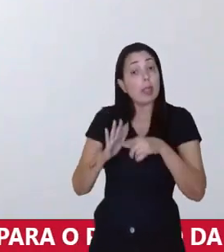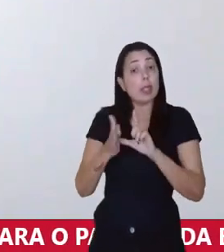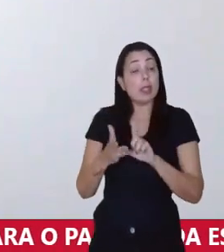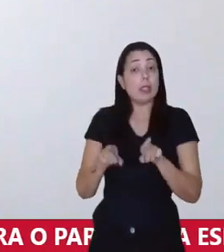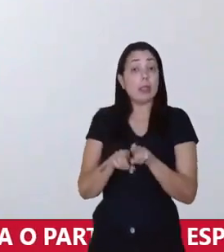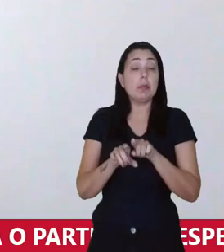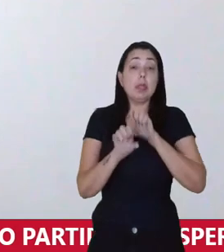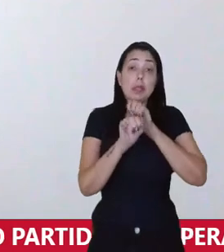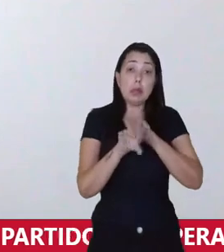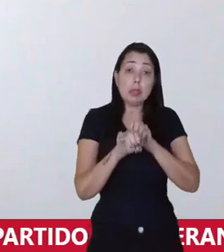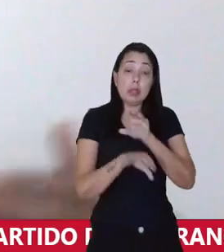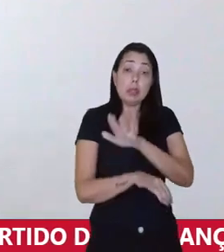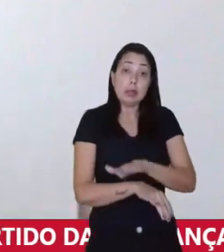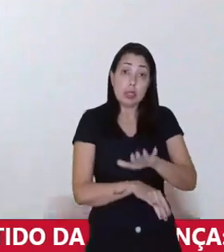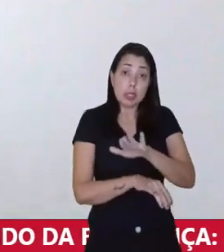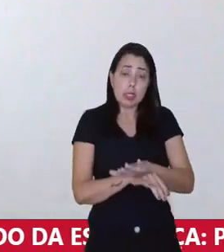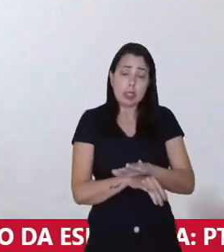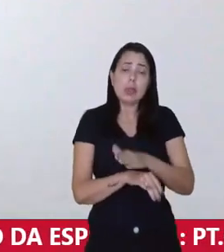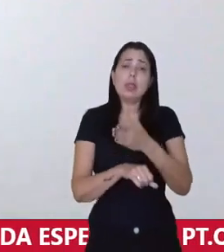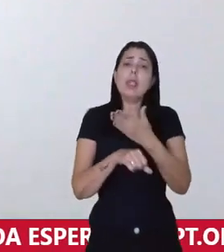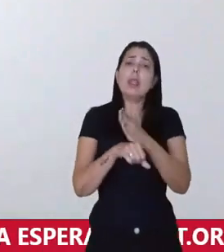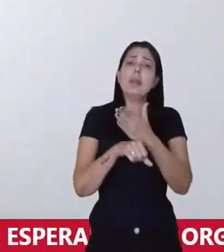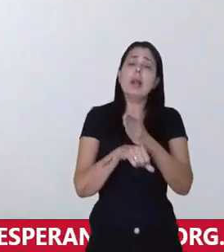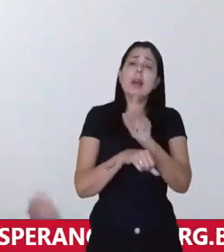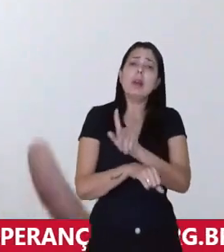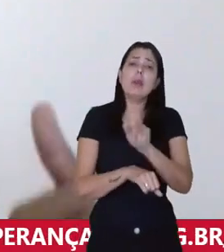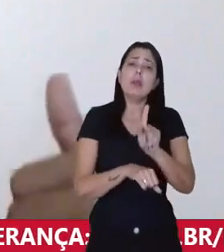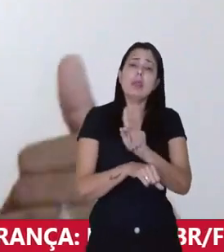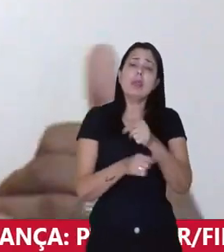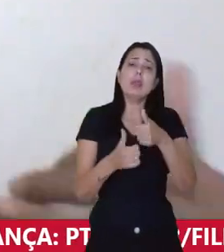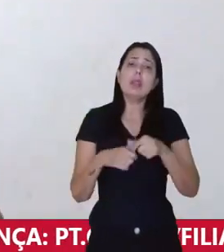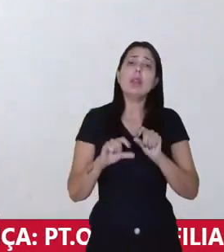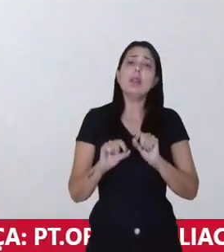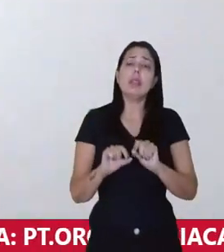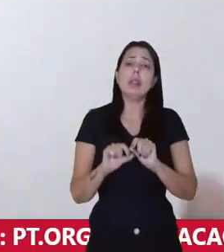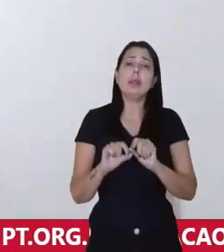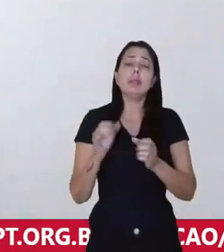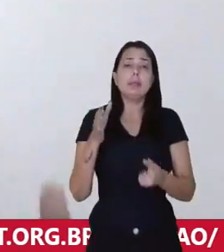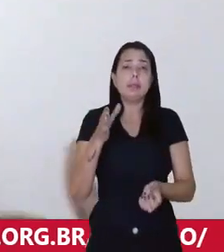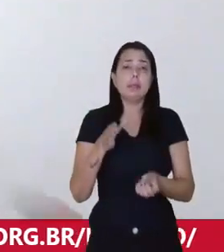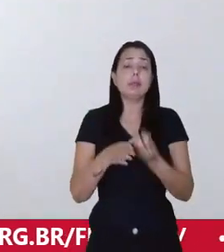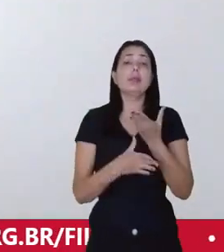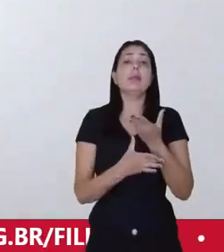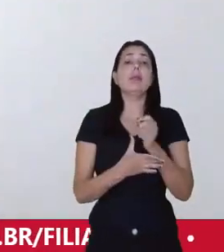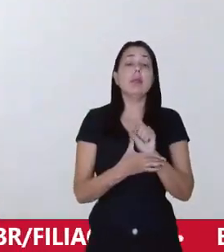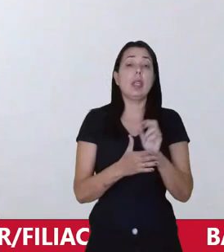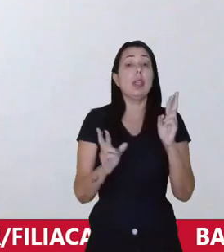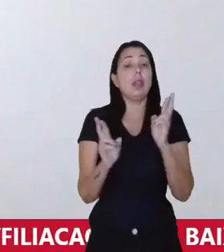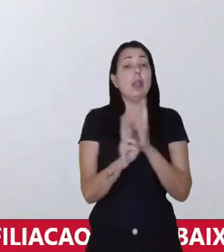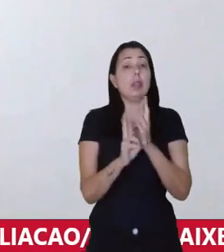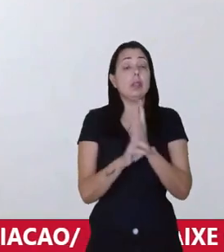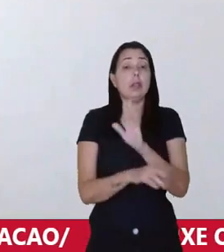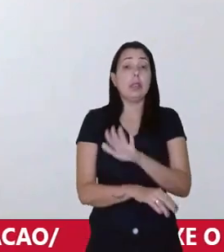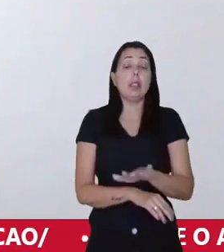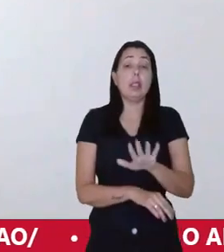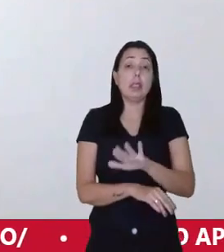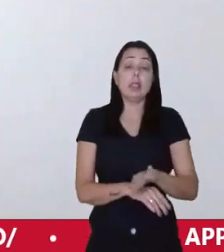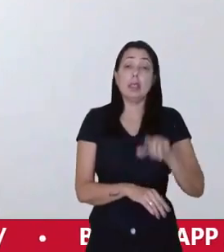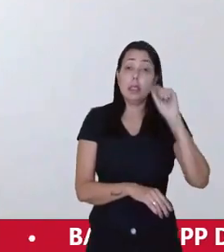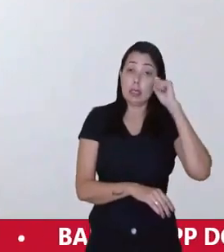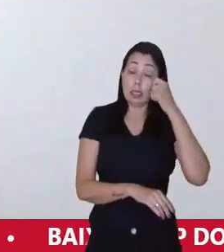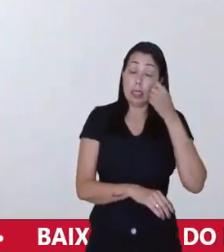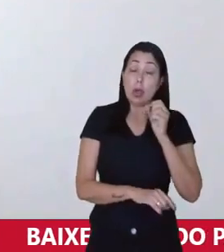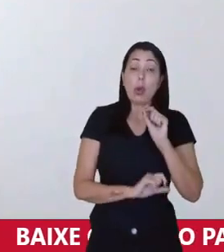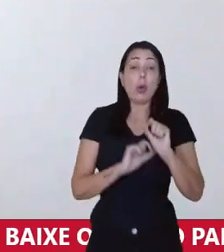da educação infantil, o que as práticas docentes estão constituindo em relação às crianças negras, ou